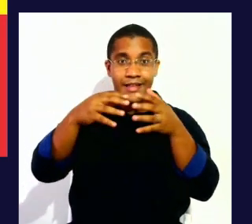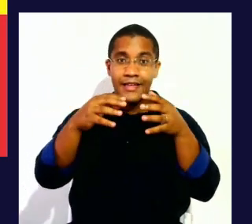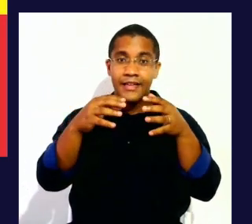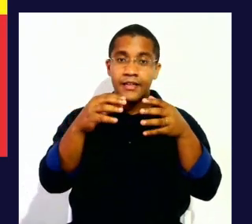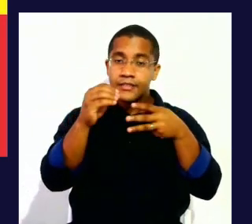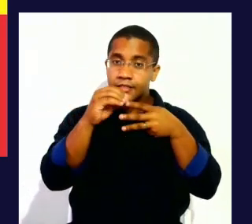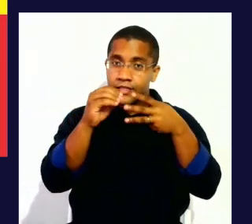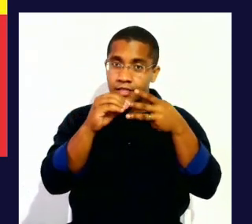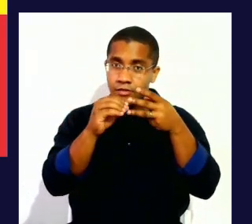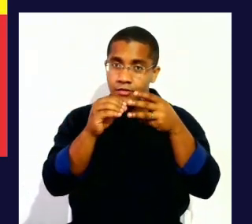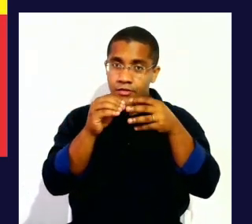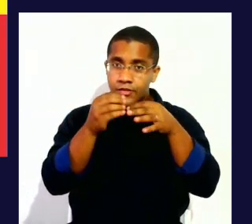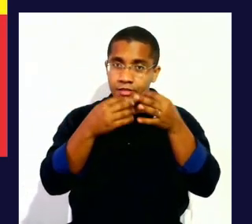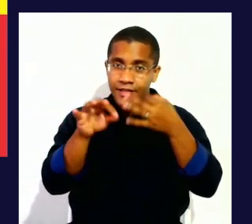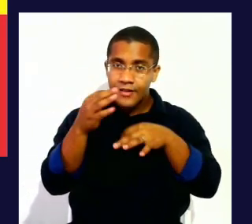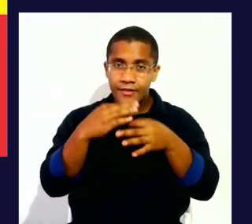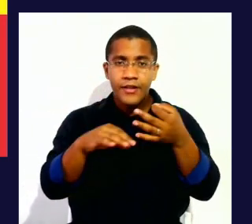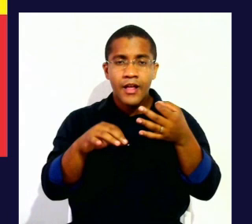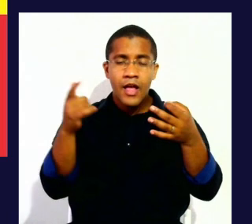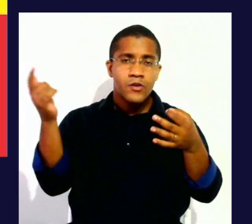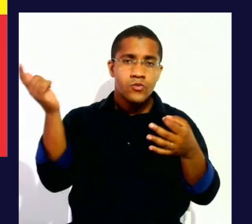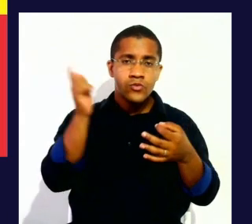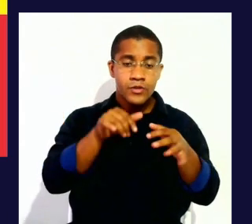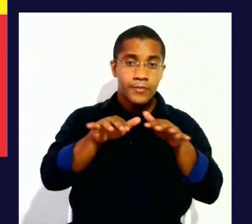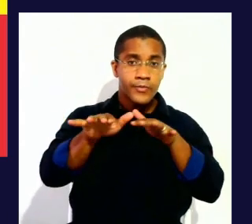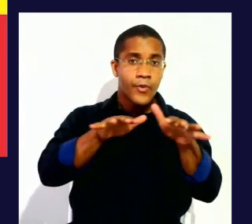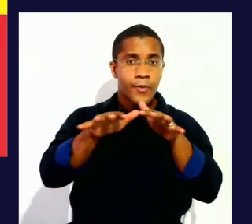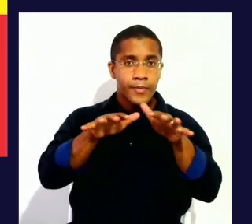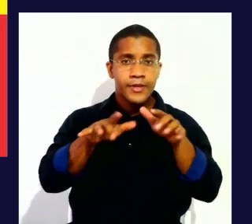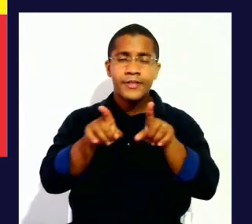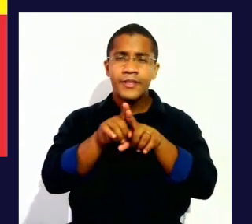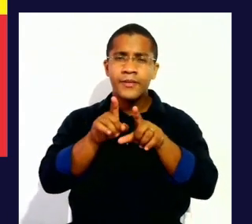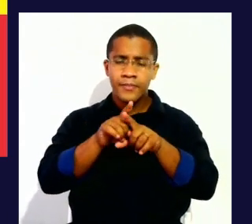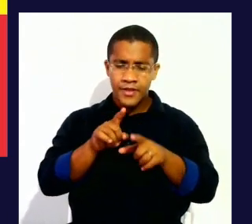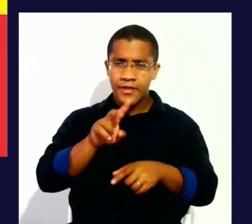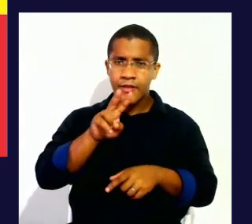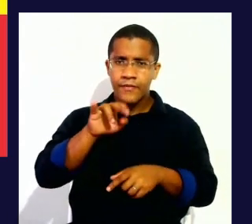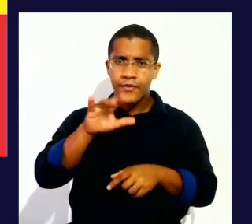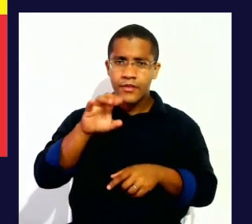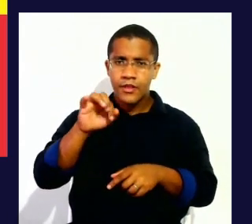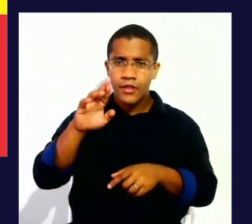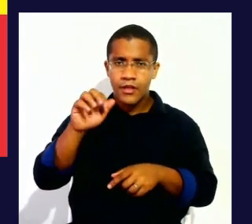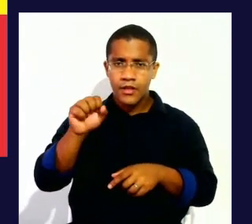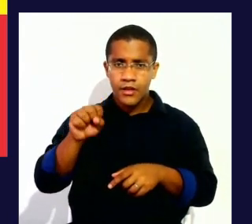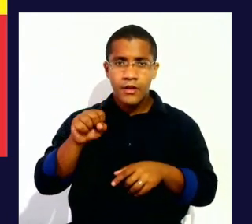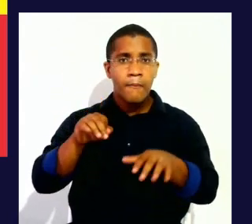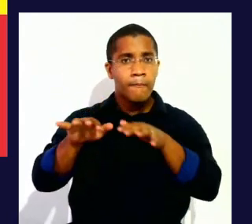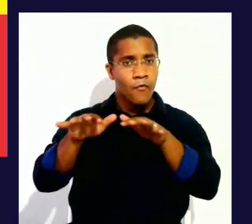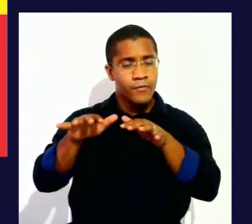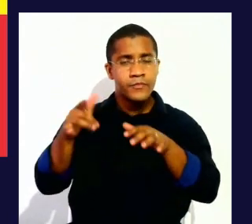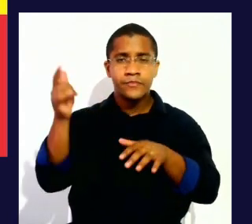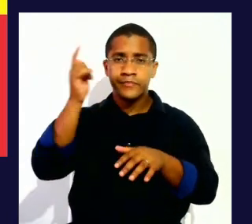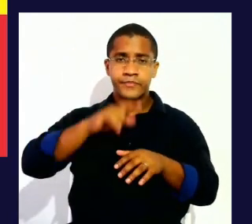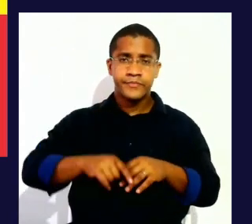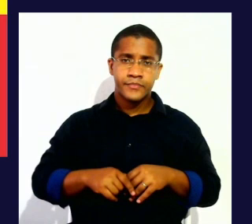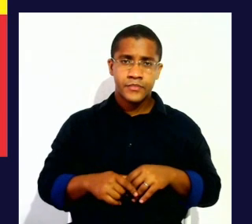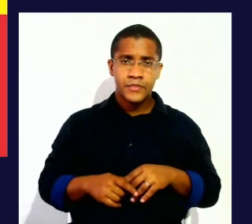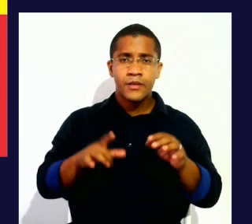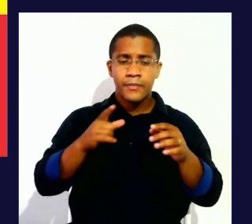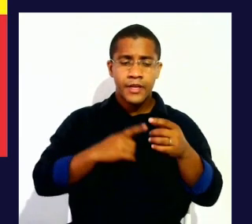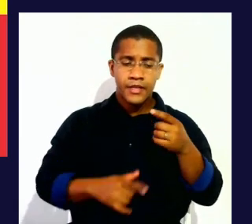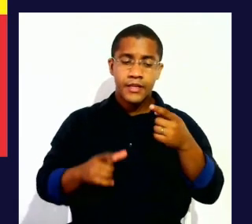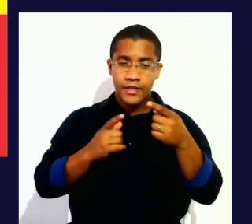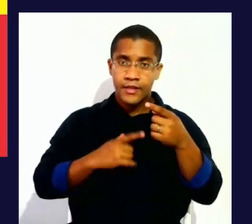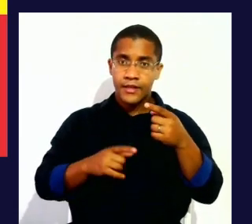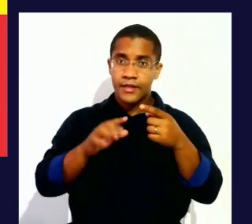de suas células, o que determina a movimentação dos membros e das vísceras. Há basicamente